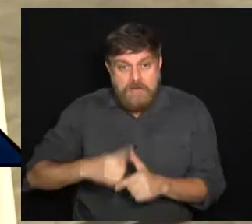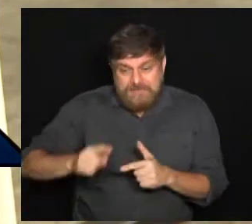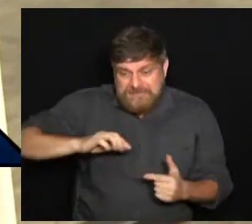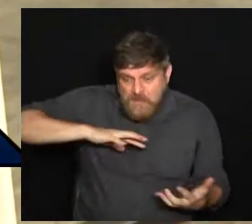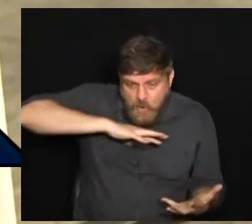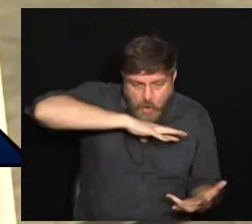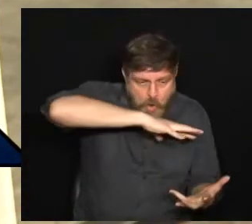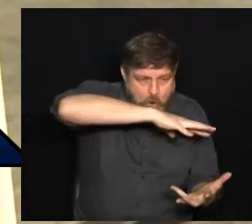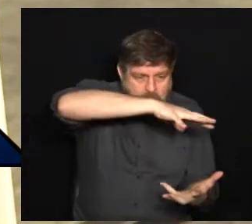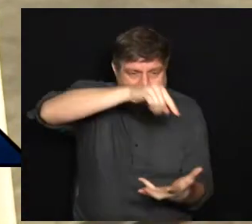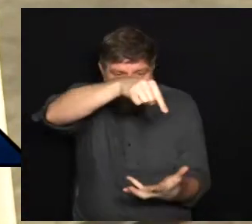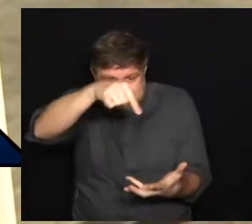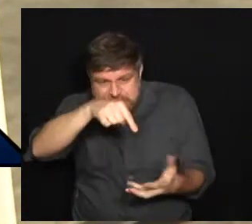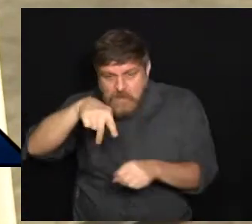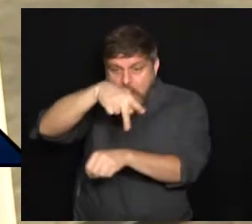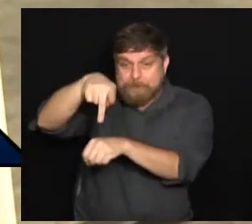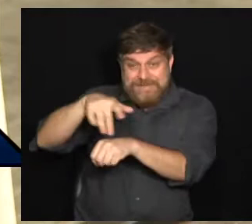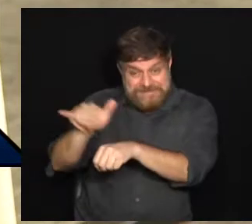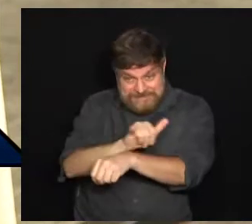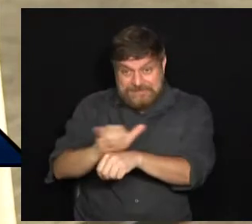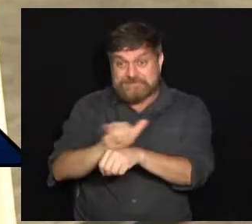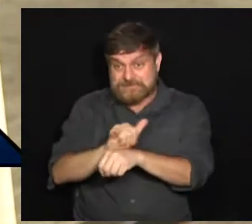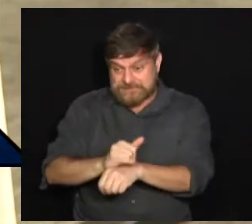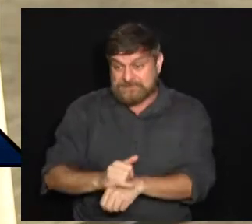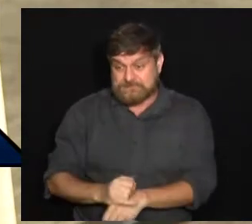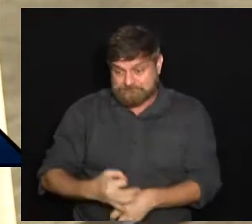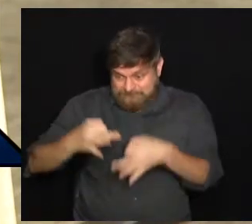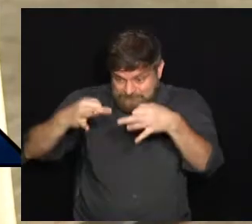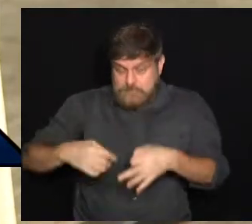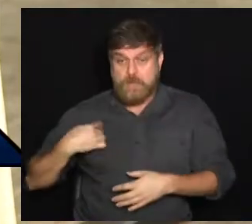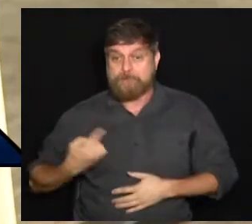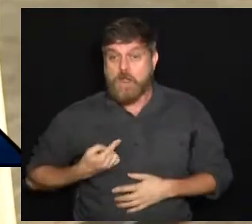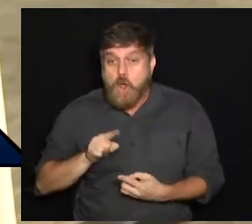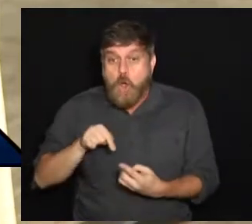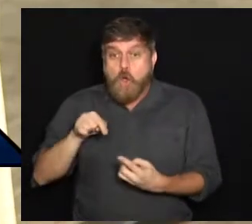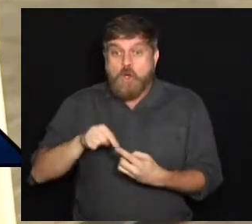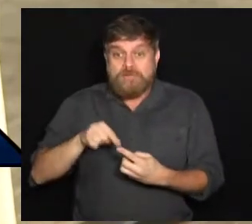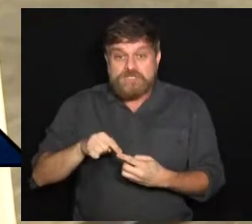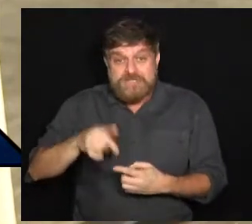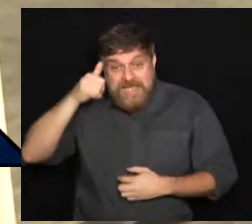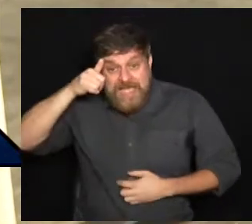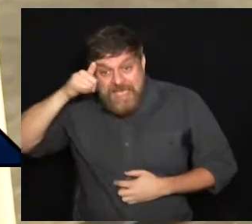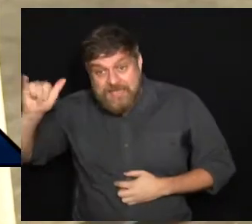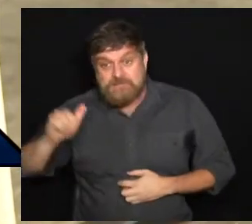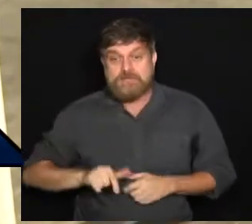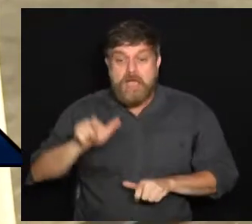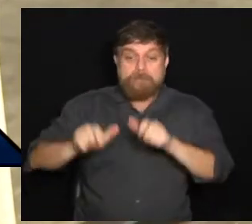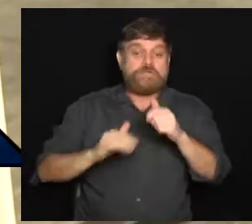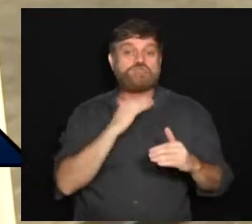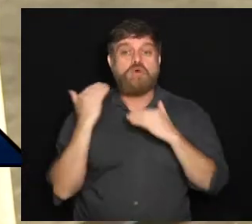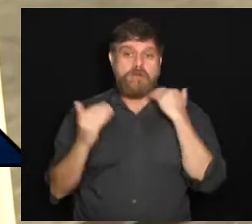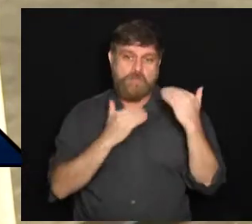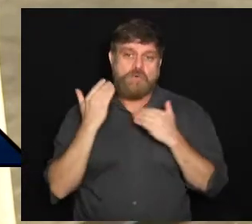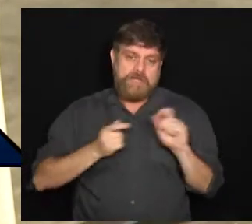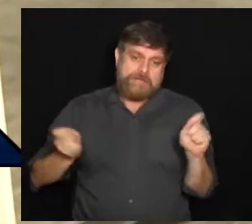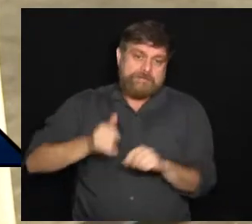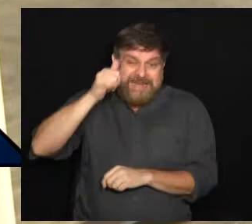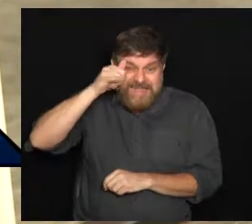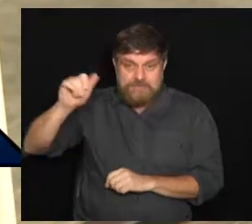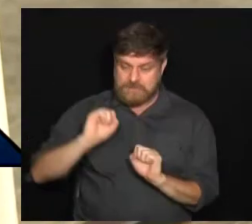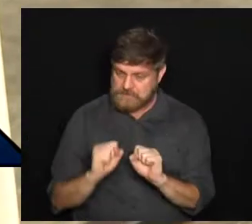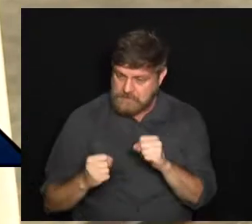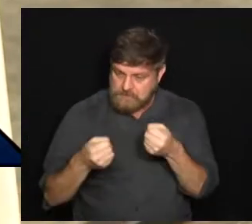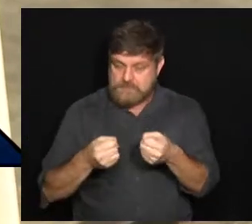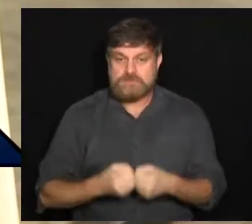que está fazendo com que países adotem medidas severas para tentar conter e impedir que mortes aconteçam desnecessariamente. Reforçando então, o